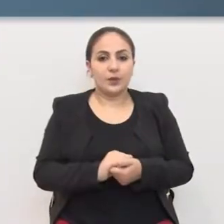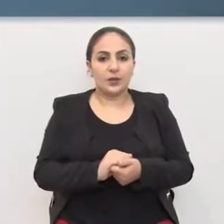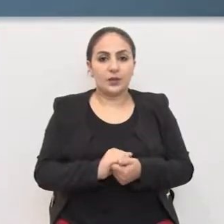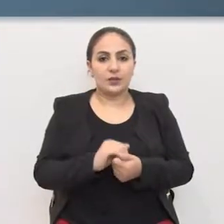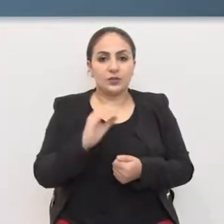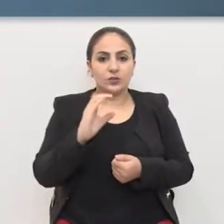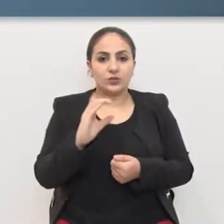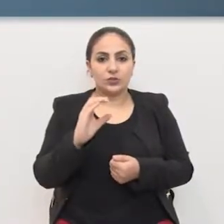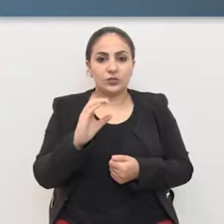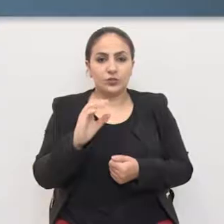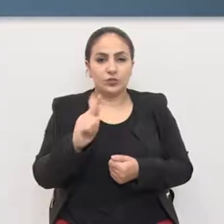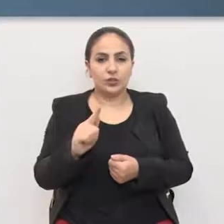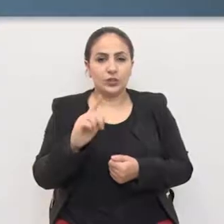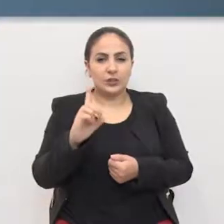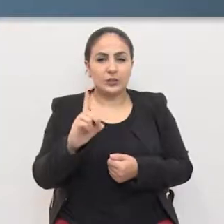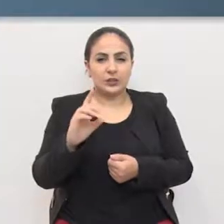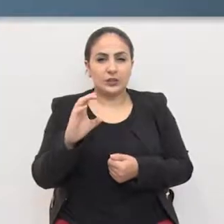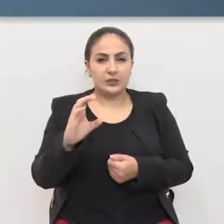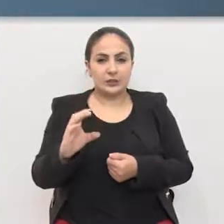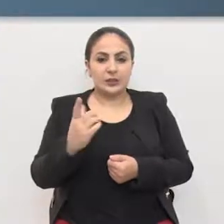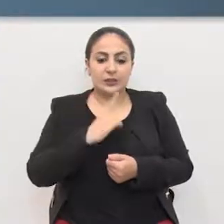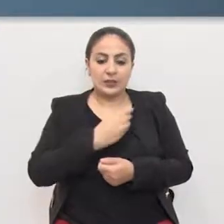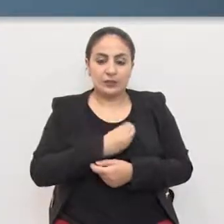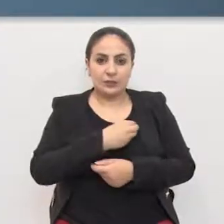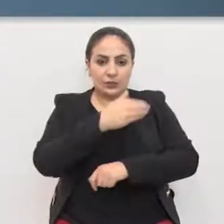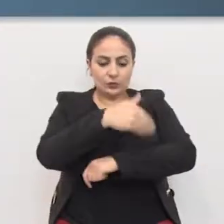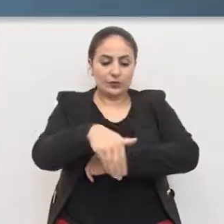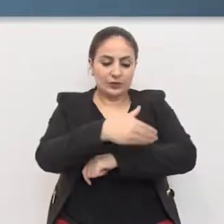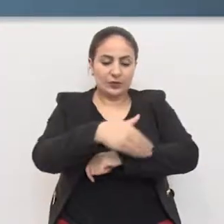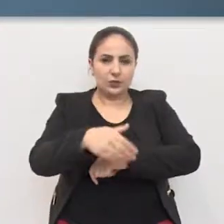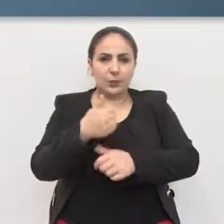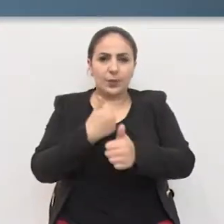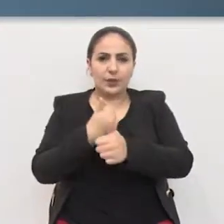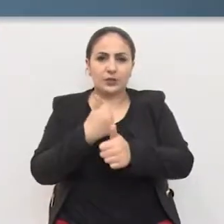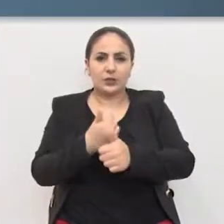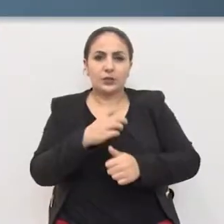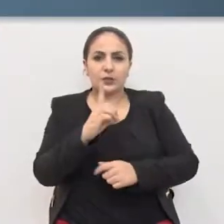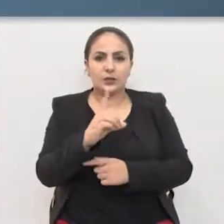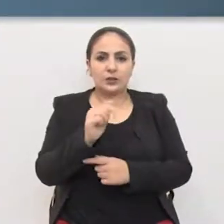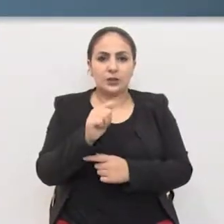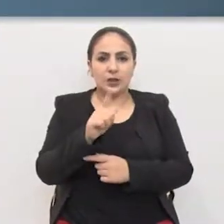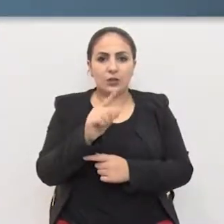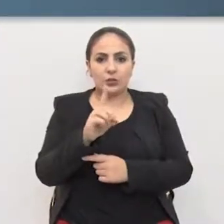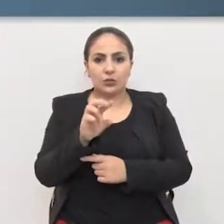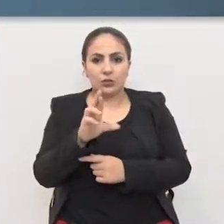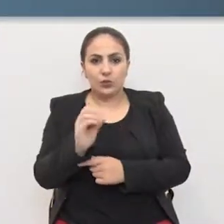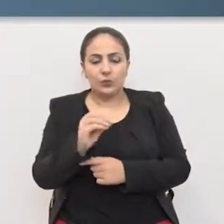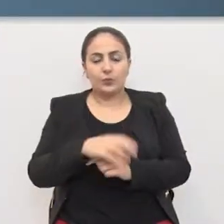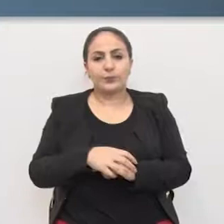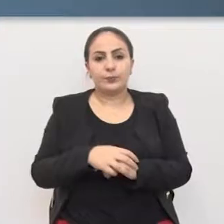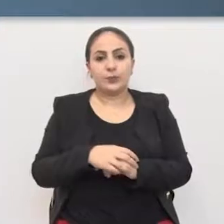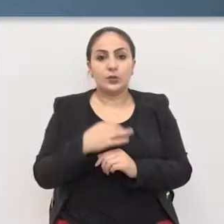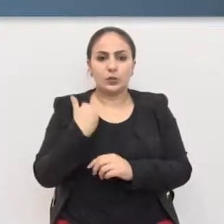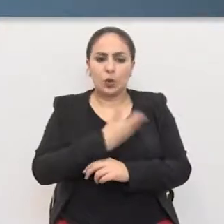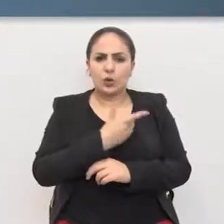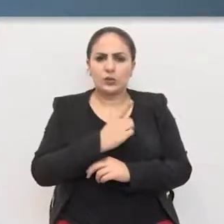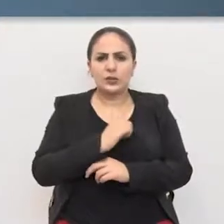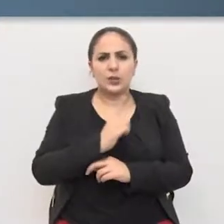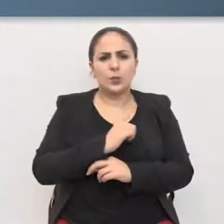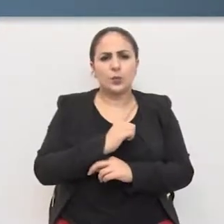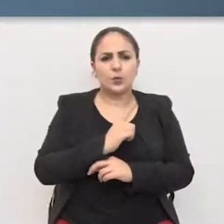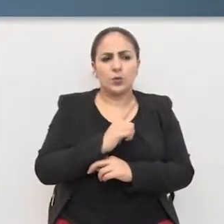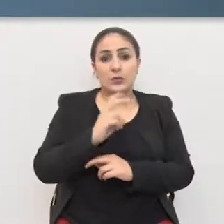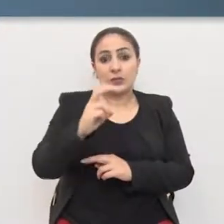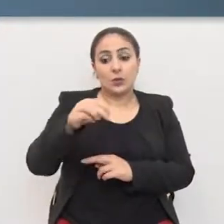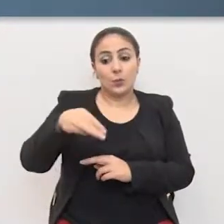está localizada no centro, ali perto da Daltro Filho, né? Hoje ela tem problema de espaço. Nós temos hoje 5 mil metros